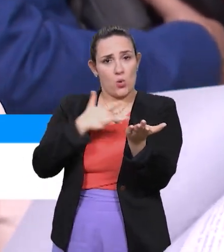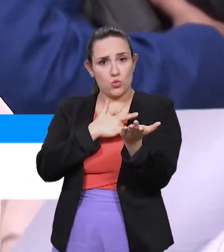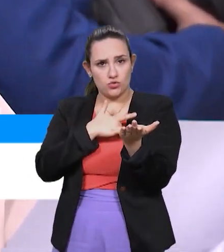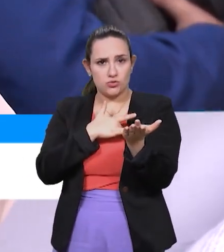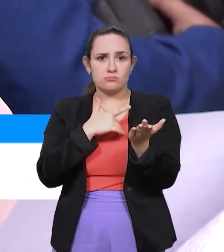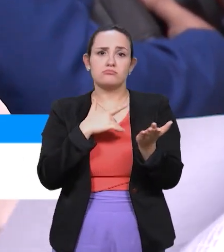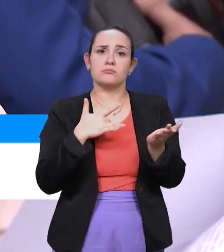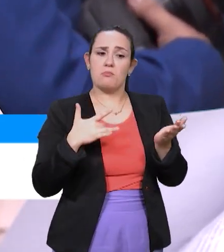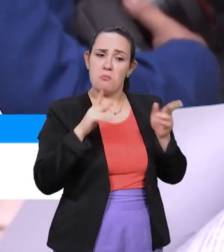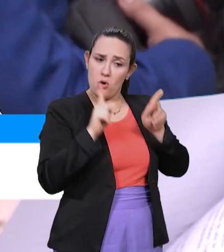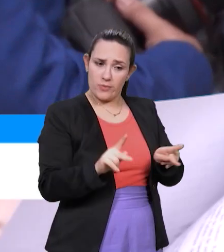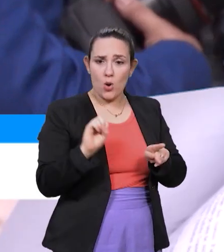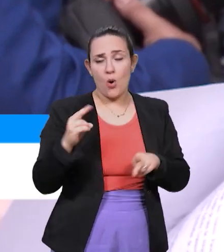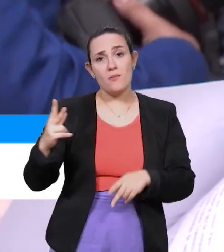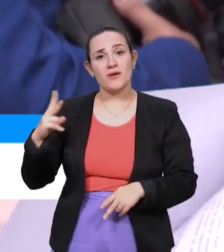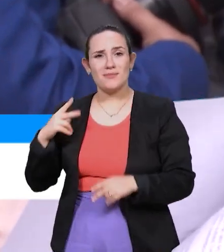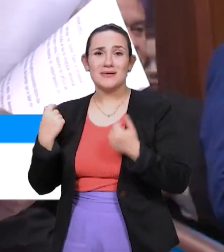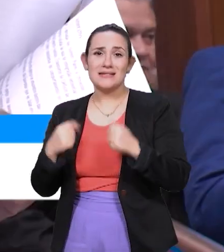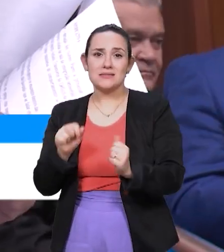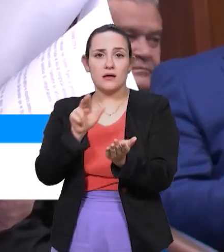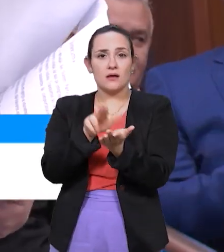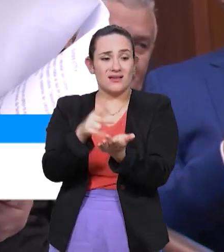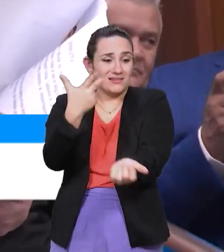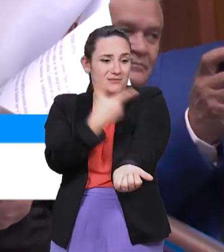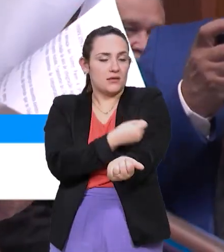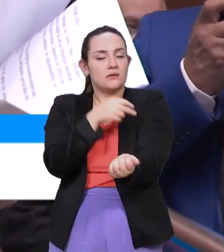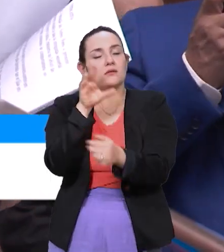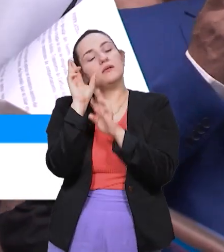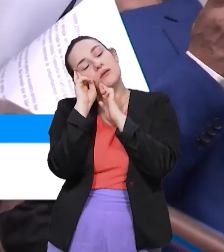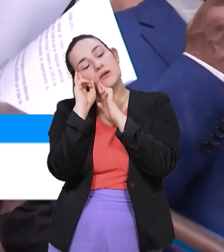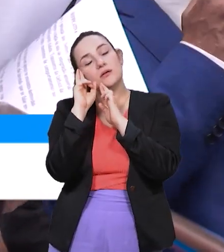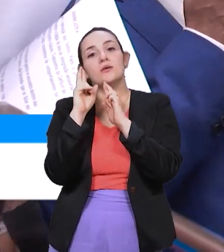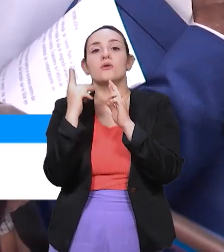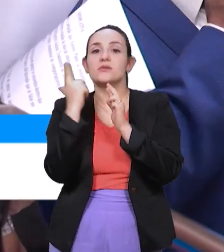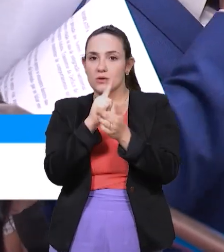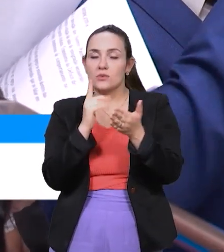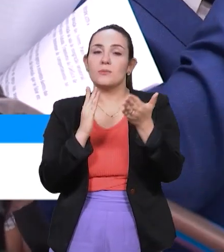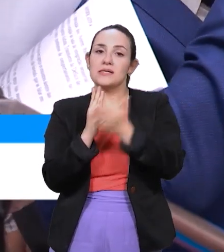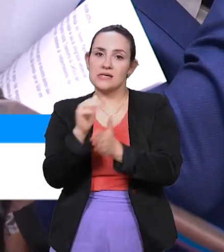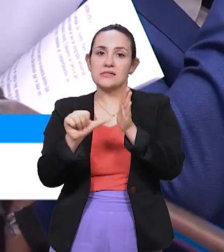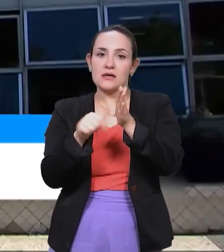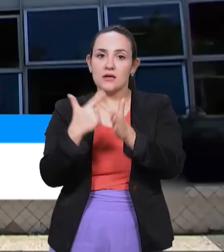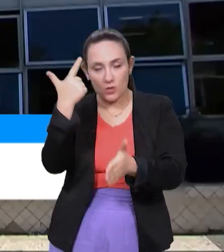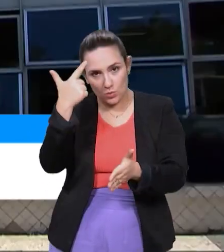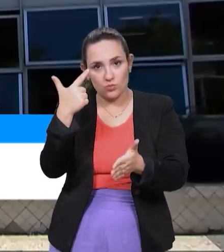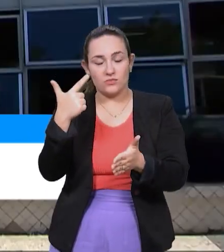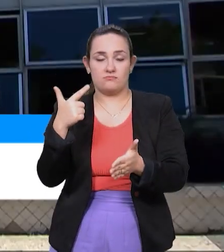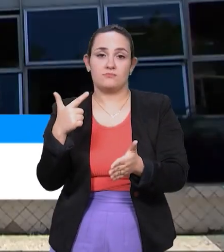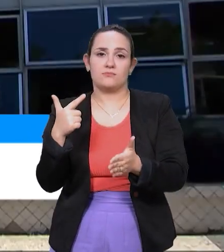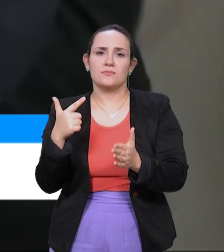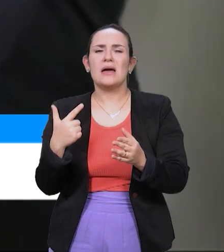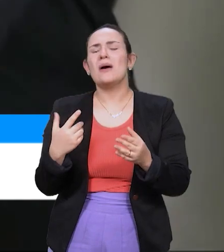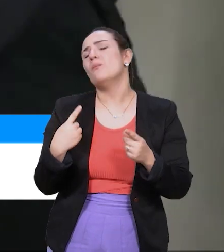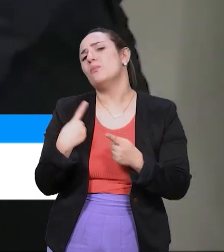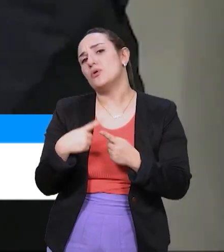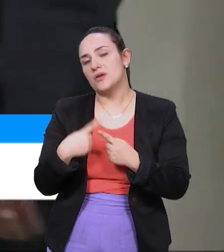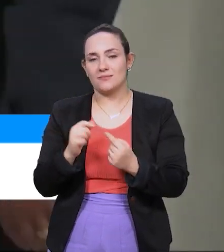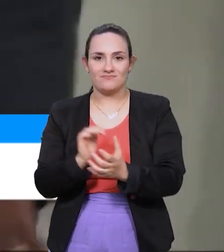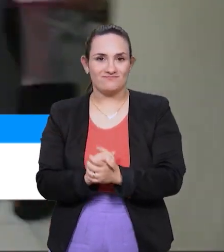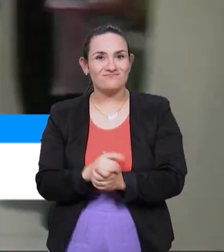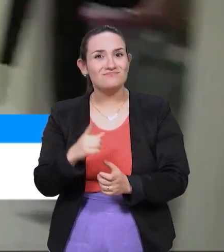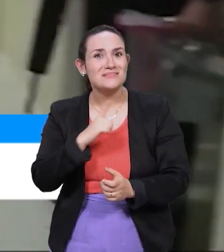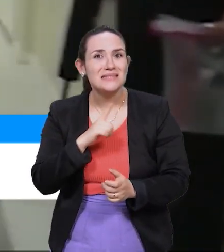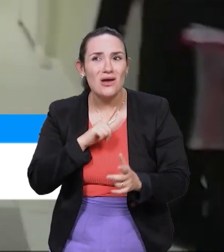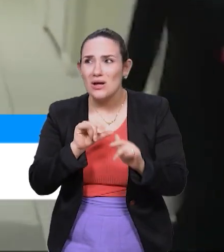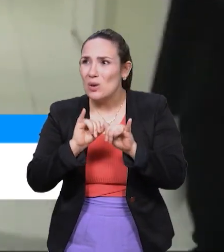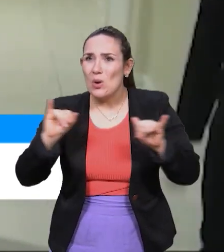de saúde e que precisam de sedação, aprovado em segunda votação na Alemes. A proposta foi inspirada em um caso